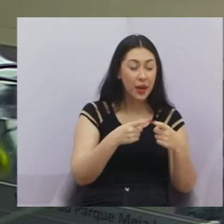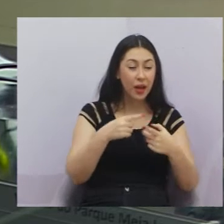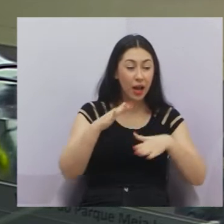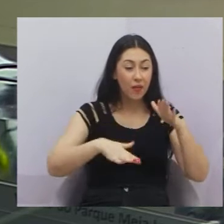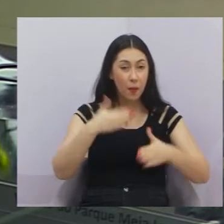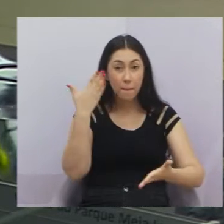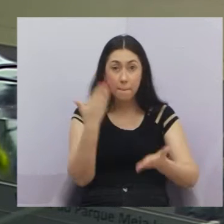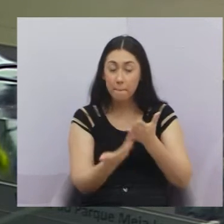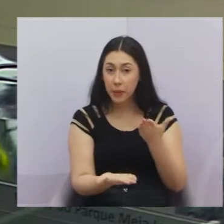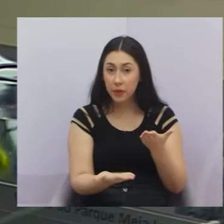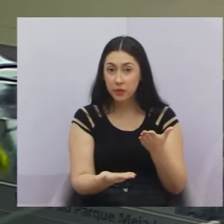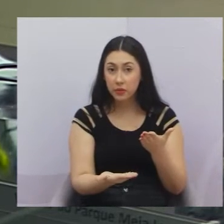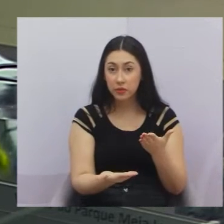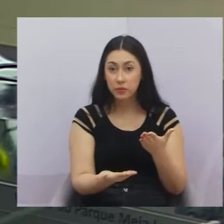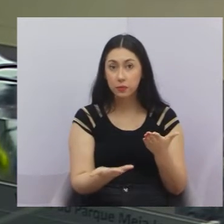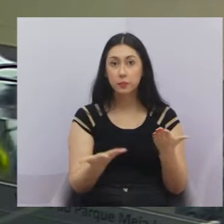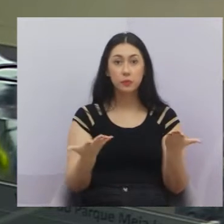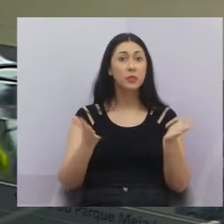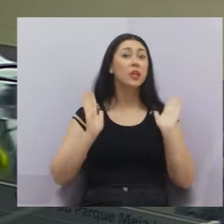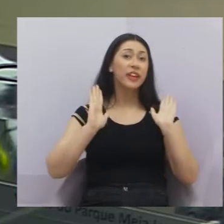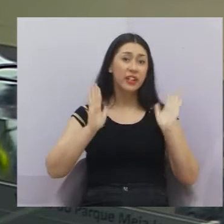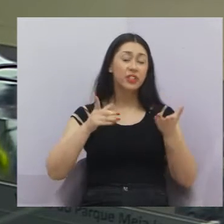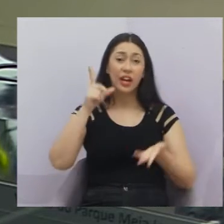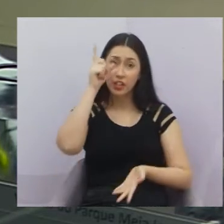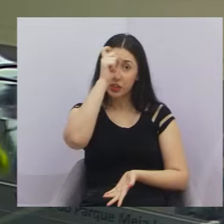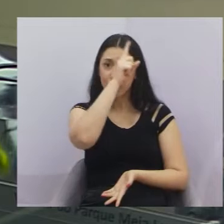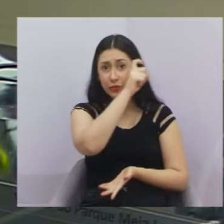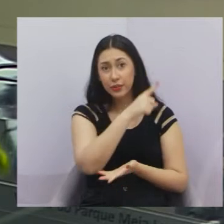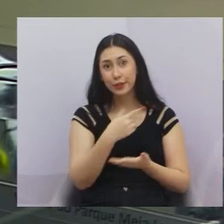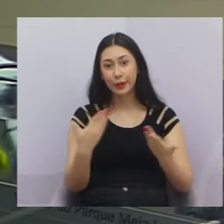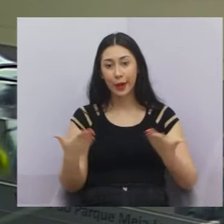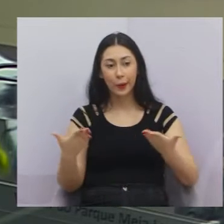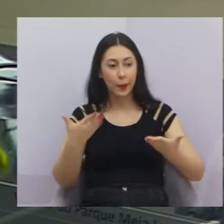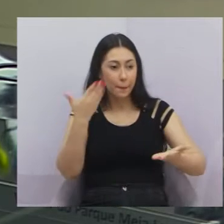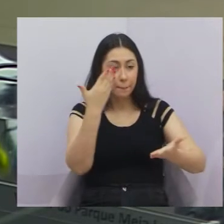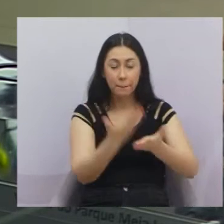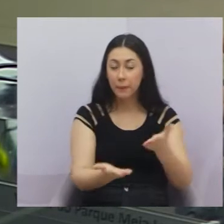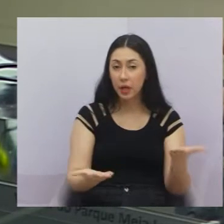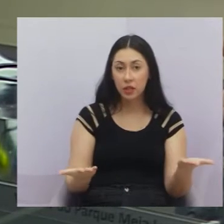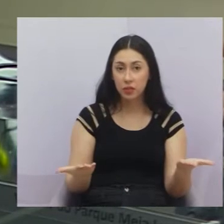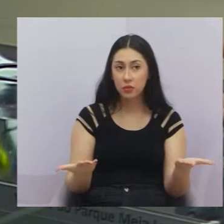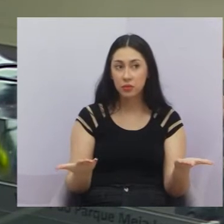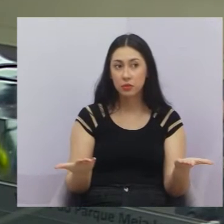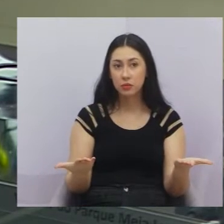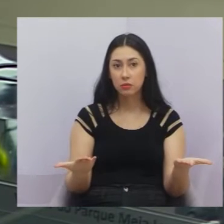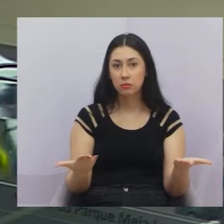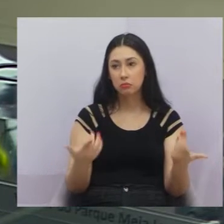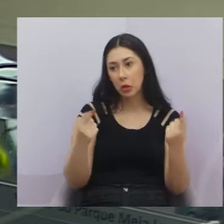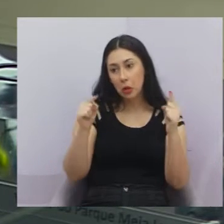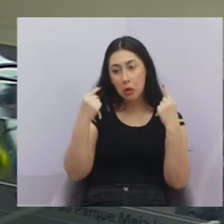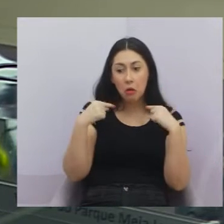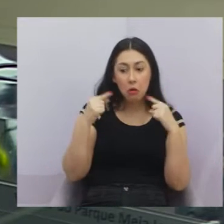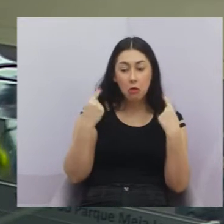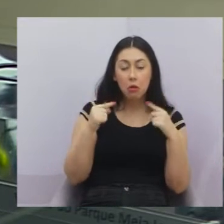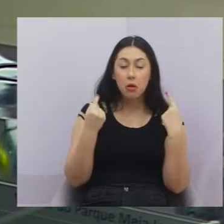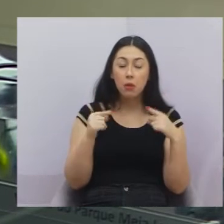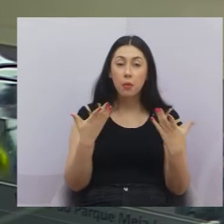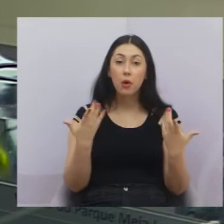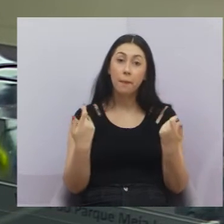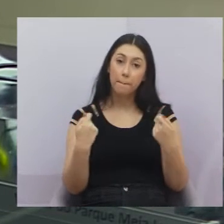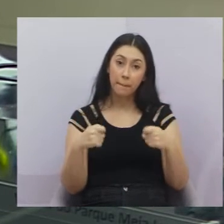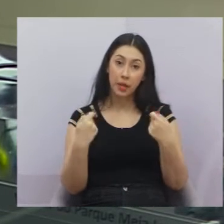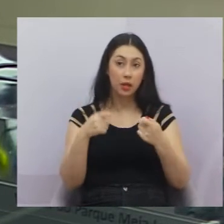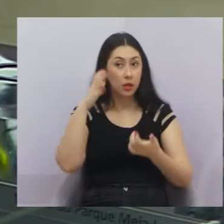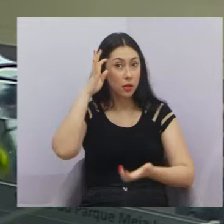no SIM. Já é difícil marcar consulta, ainda perde o médico, assim que ele falou. Então, tem que tomar